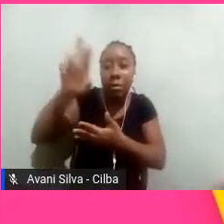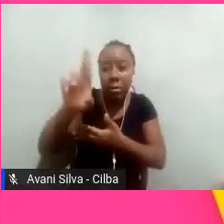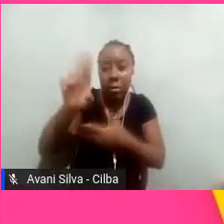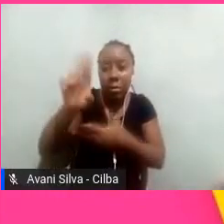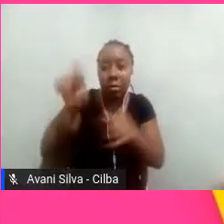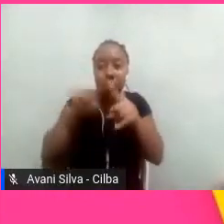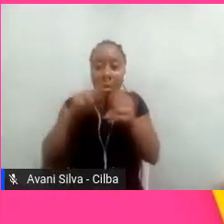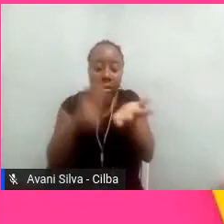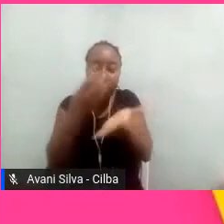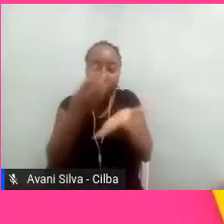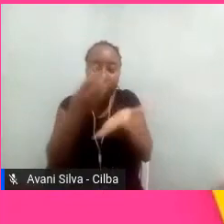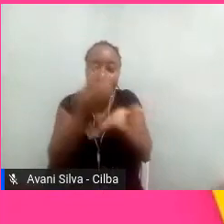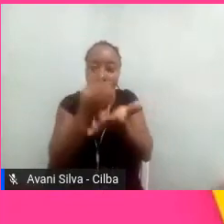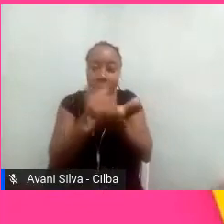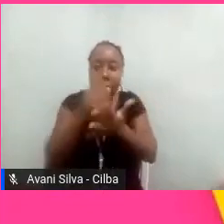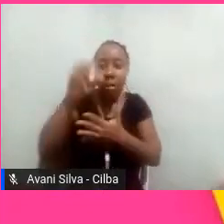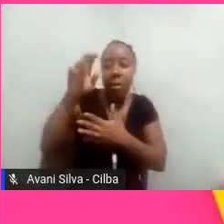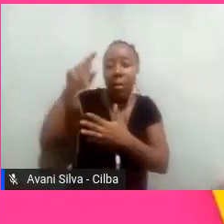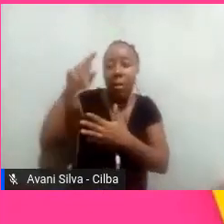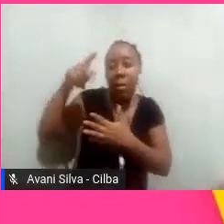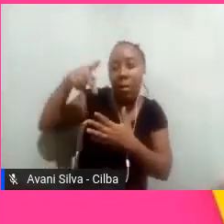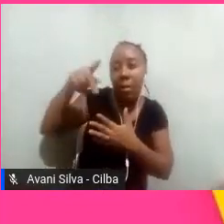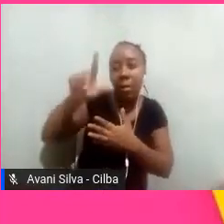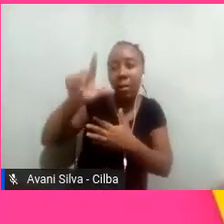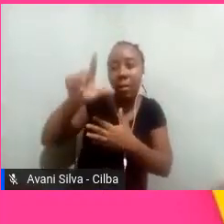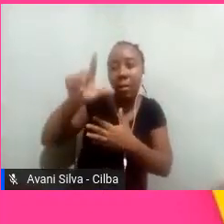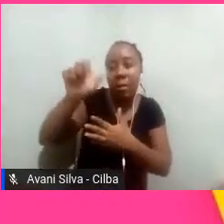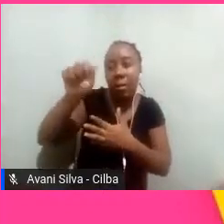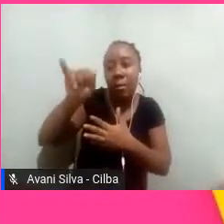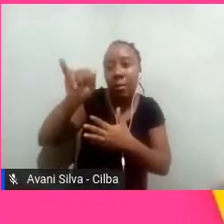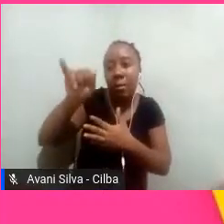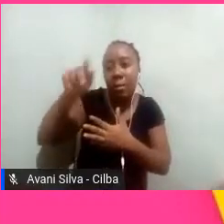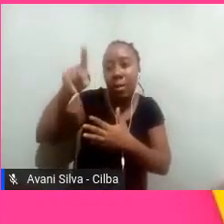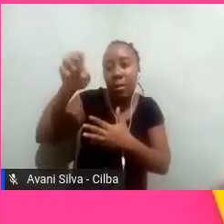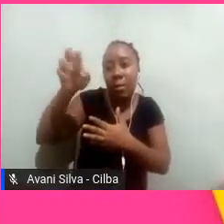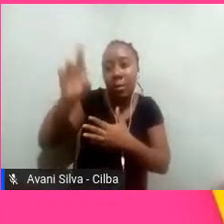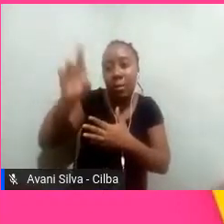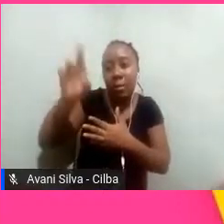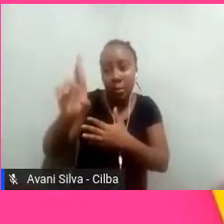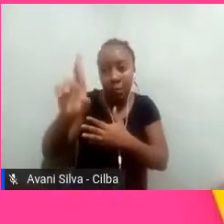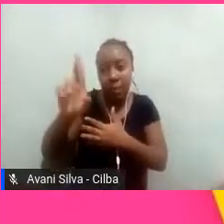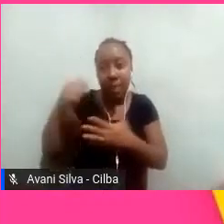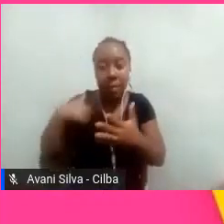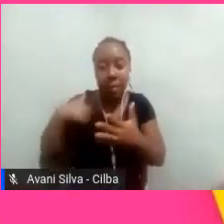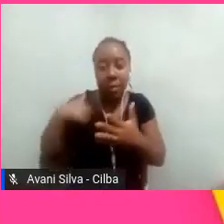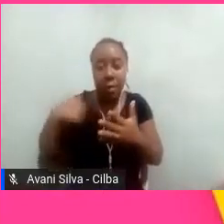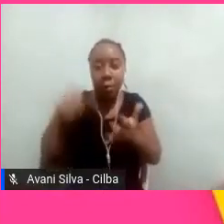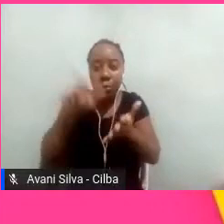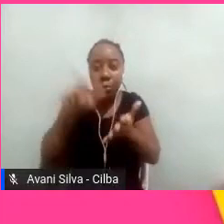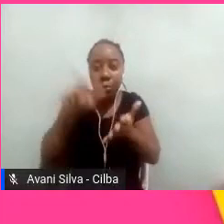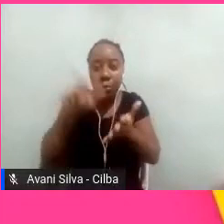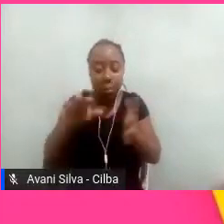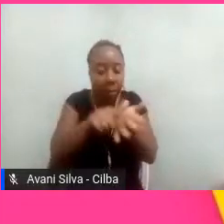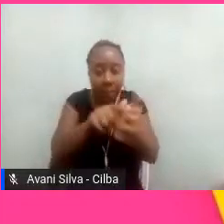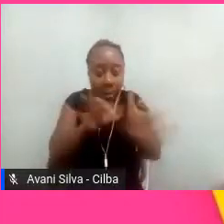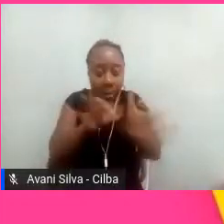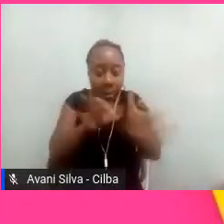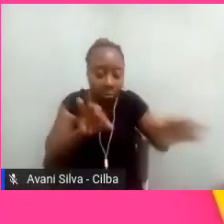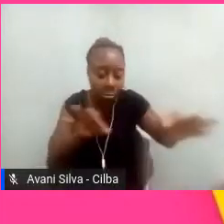Aqui, ó, eu estou virando o papel, estou posicionando da forma que fica mais fácil para o meu trabalho, tá? Então, eu